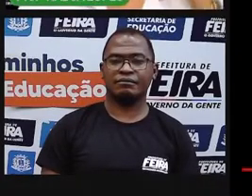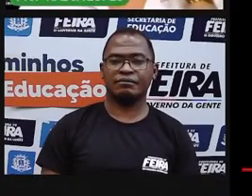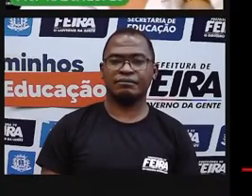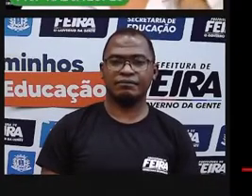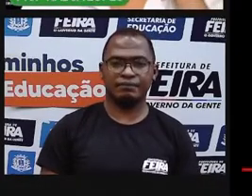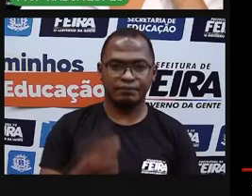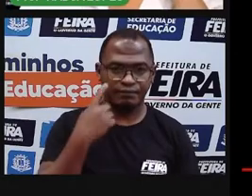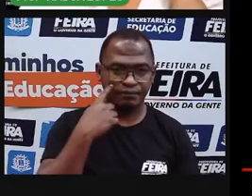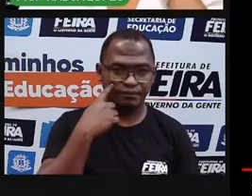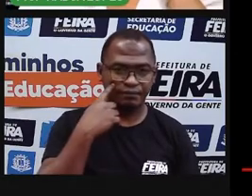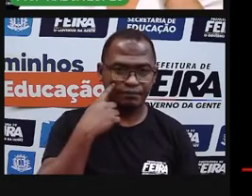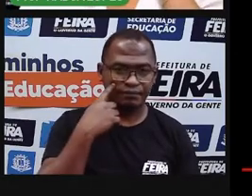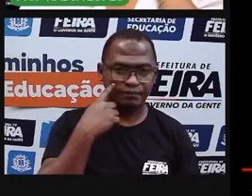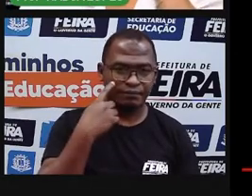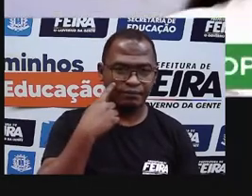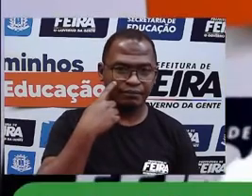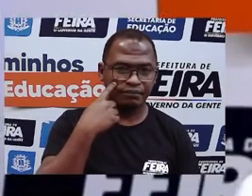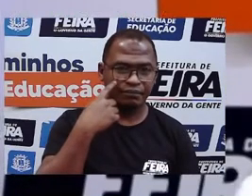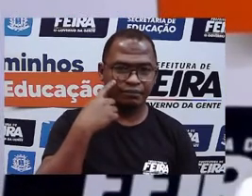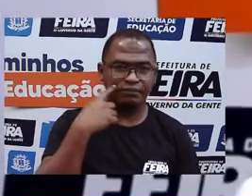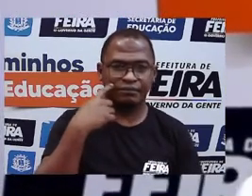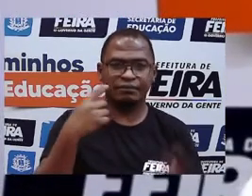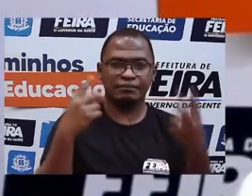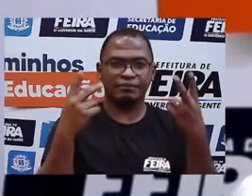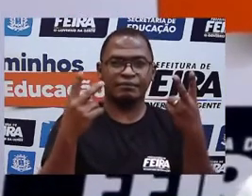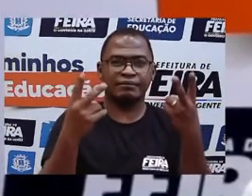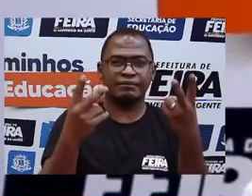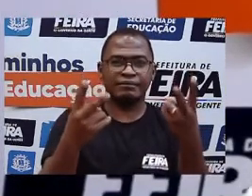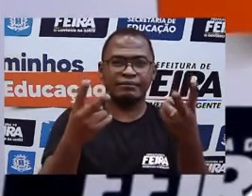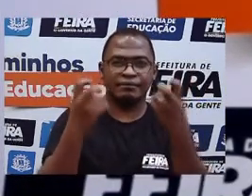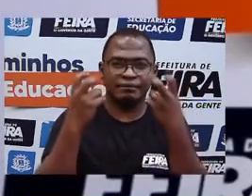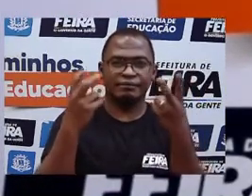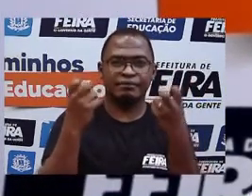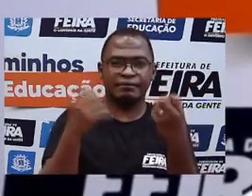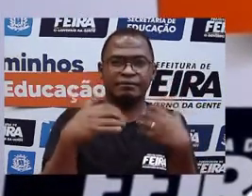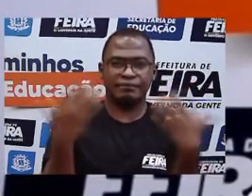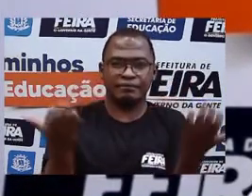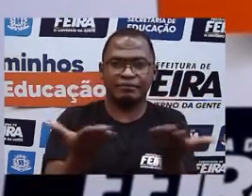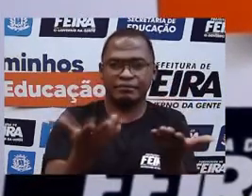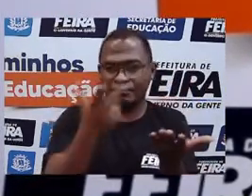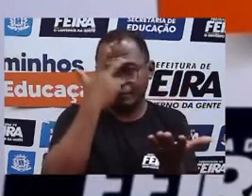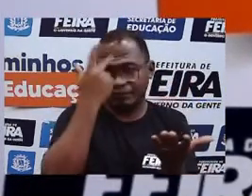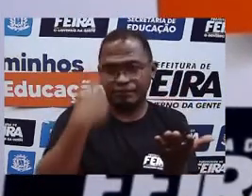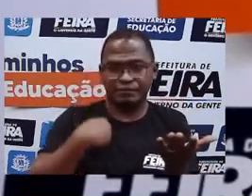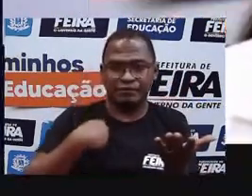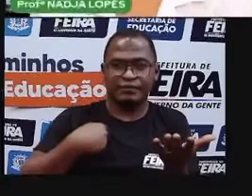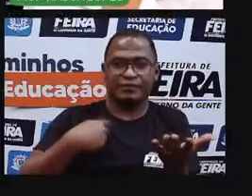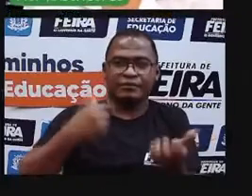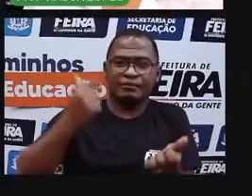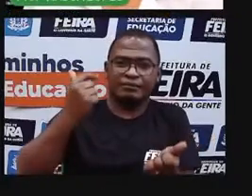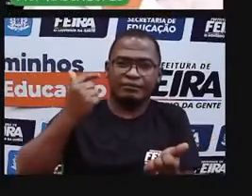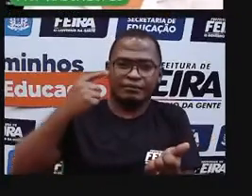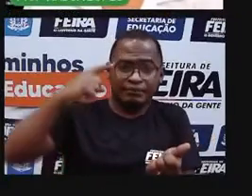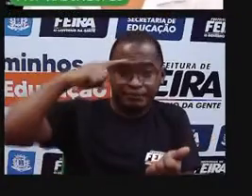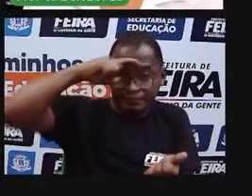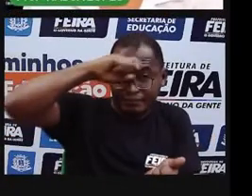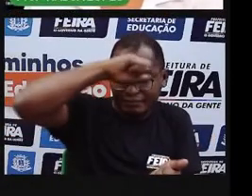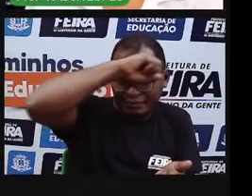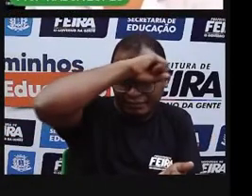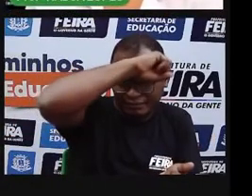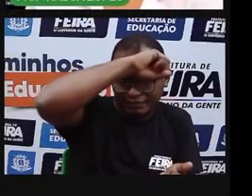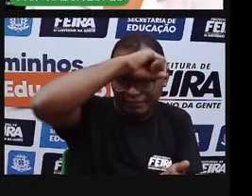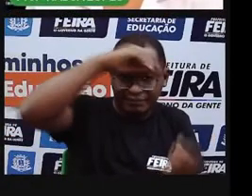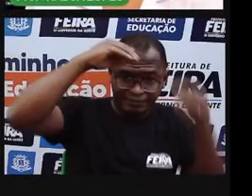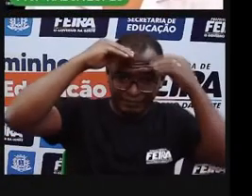então gente a gente percebeu né quando a gente desistir na primeira dificuldade em a